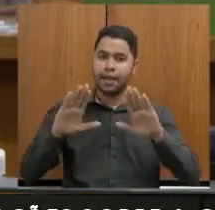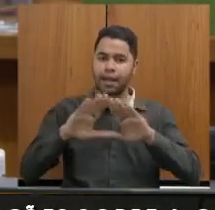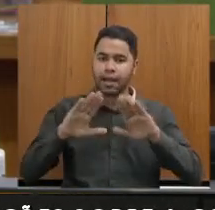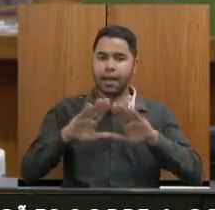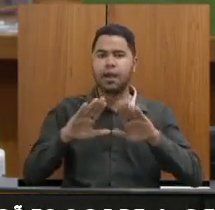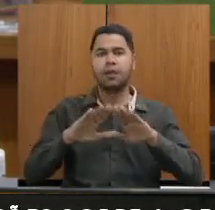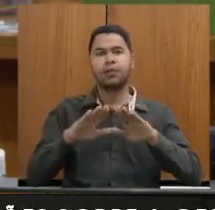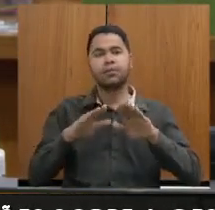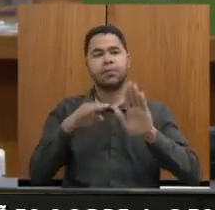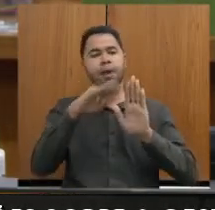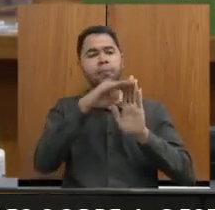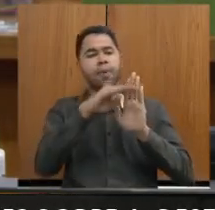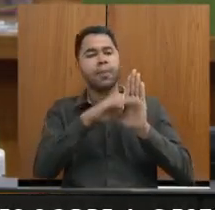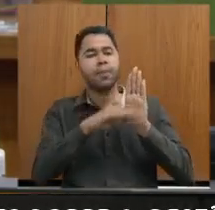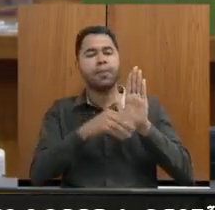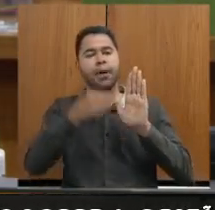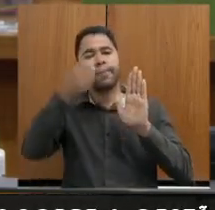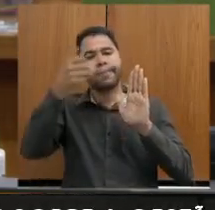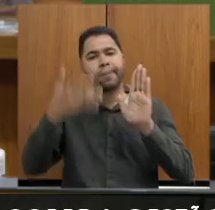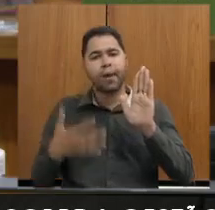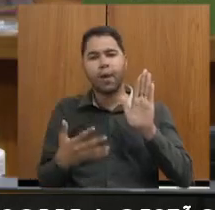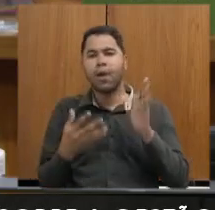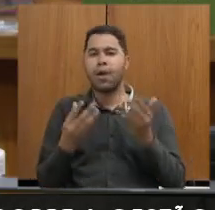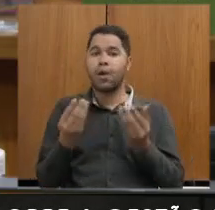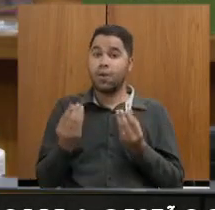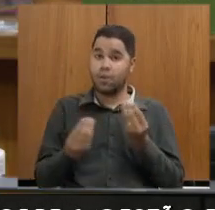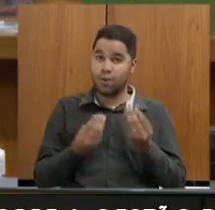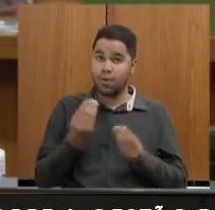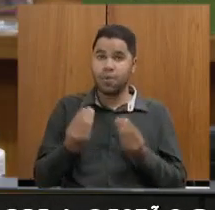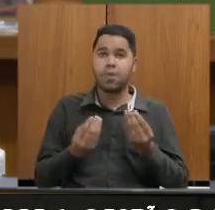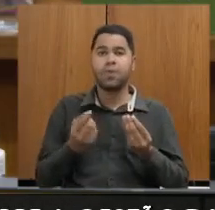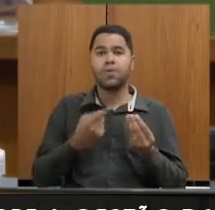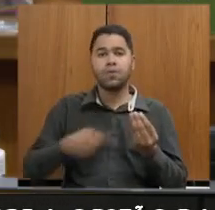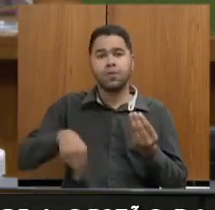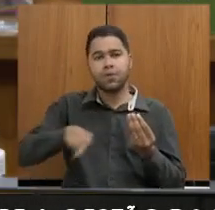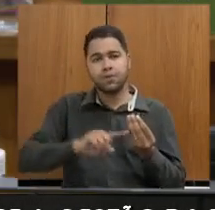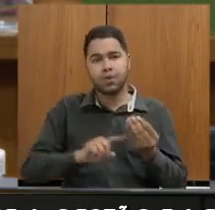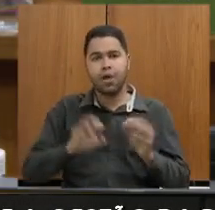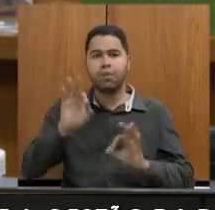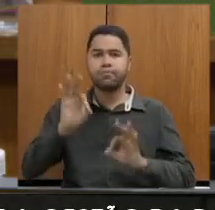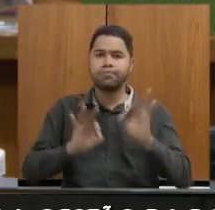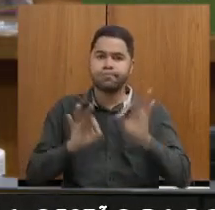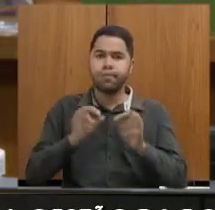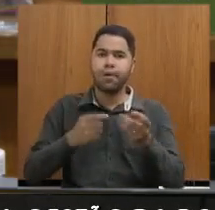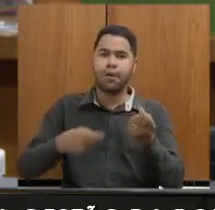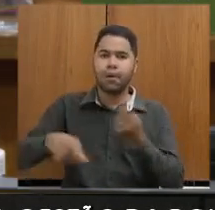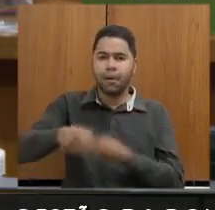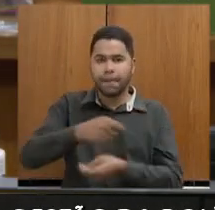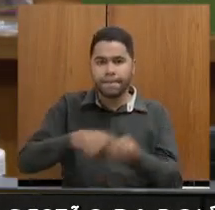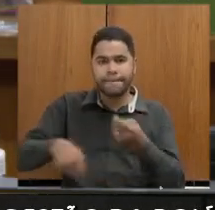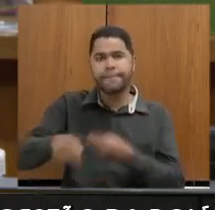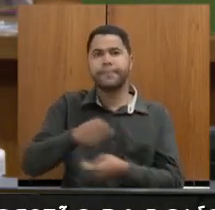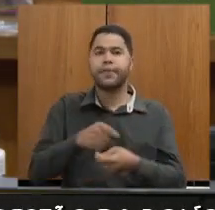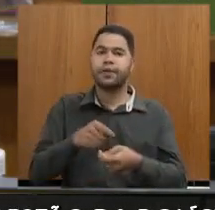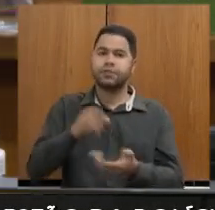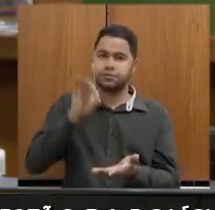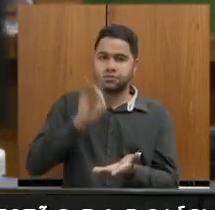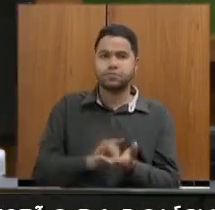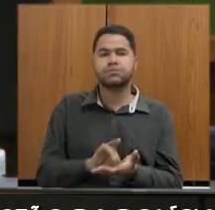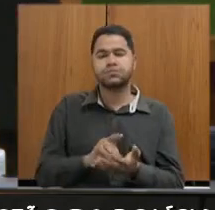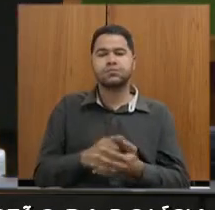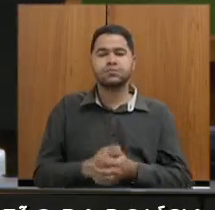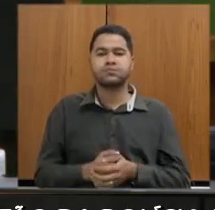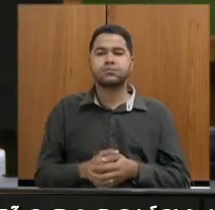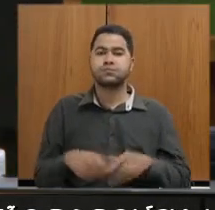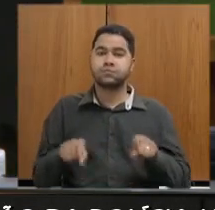poder prestar contas para poder dizer como nós estamos fazendo a gestão dos recursos do efetivo